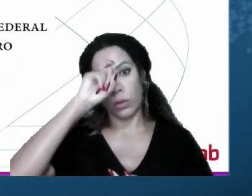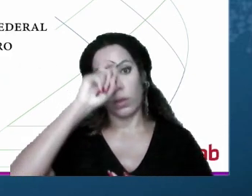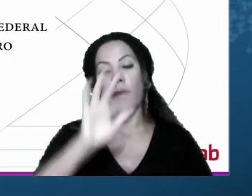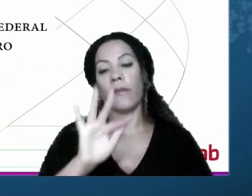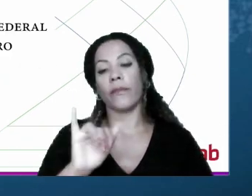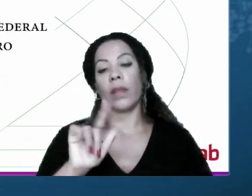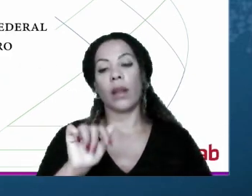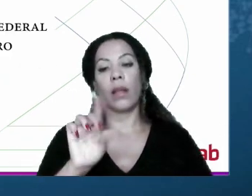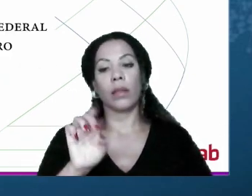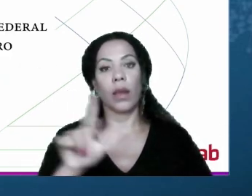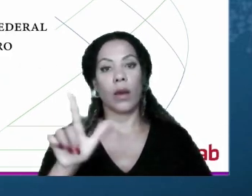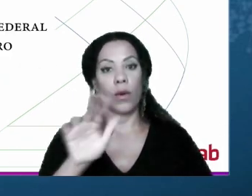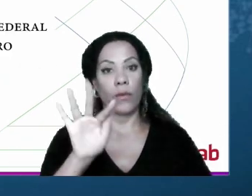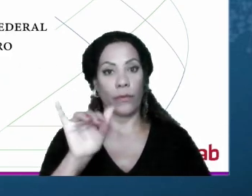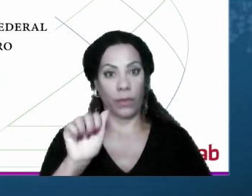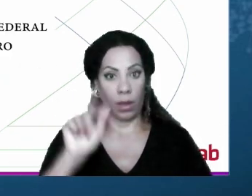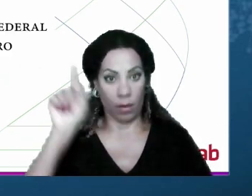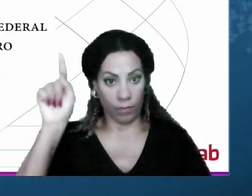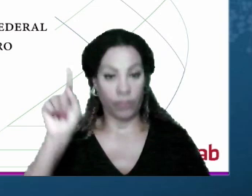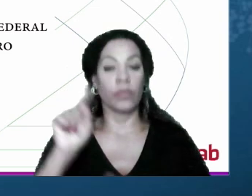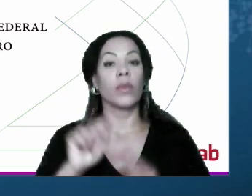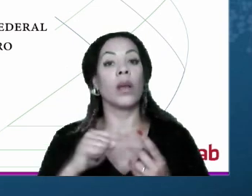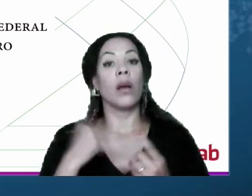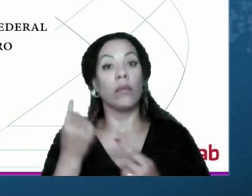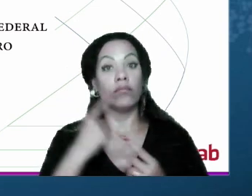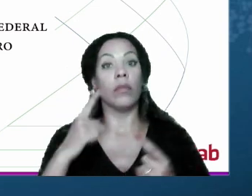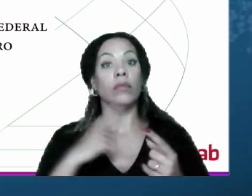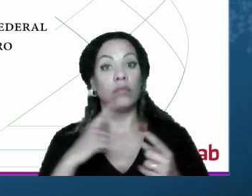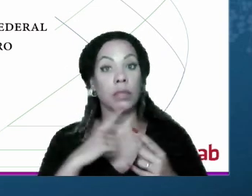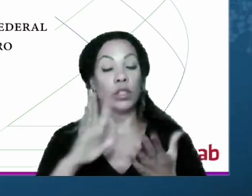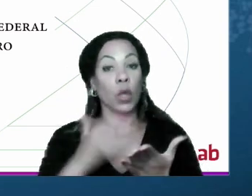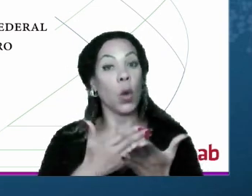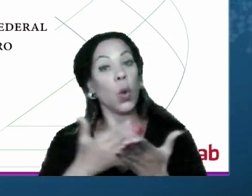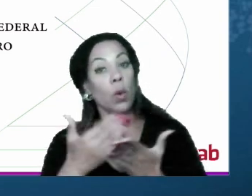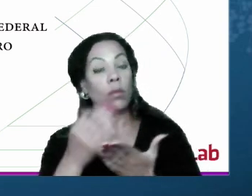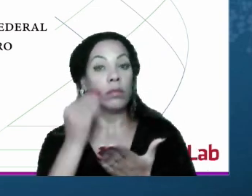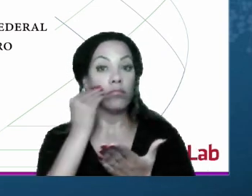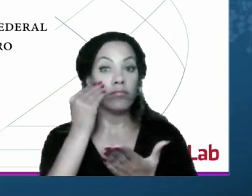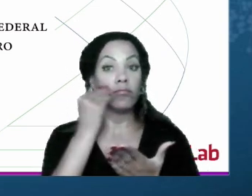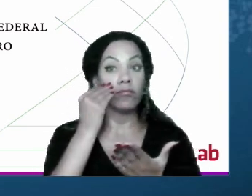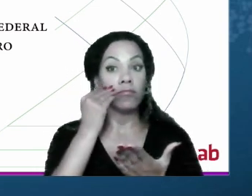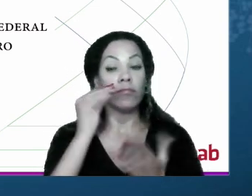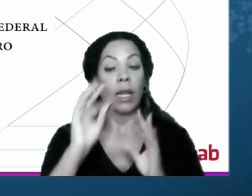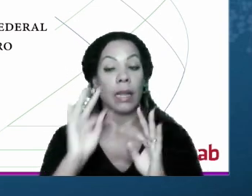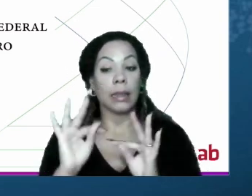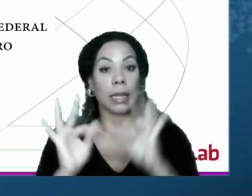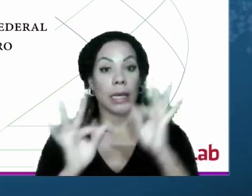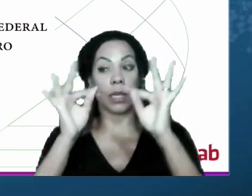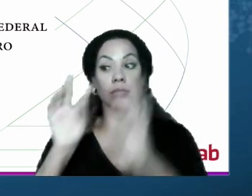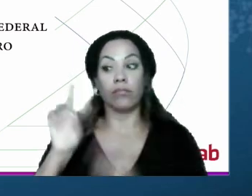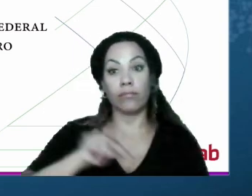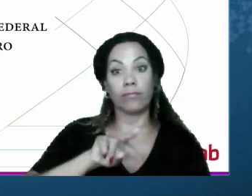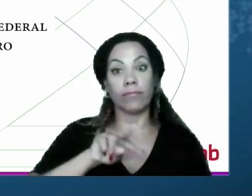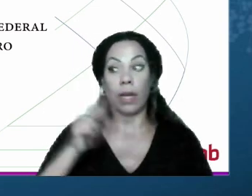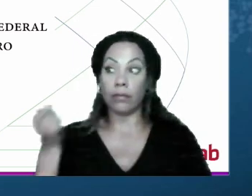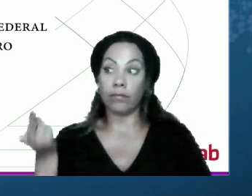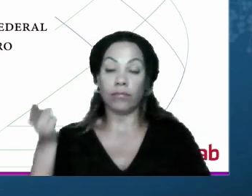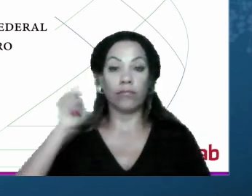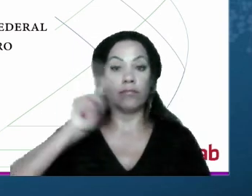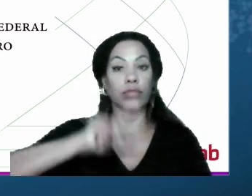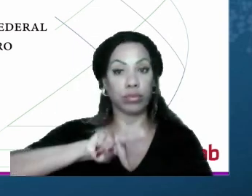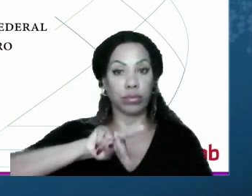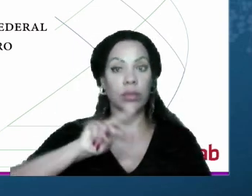de Crianças da Filadélfia, o INCA. Estamos estabelecendo uma tecnologia, uma transferência de